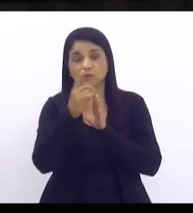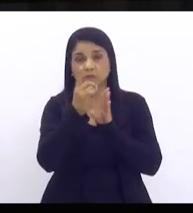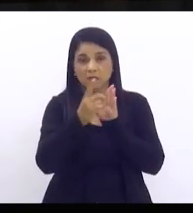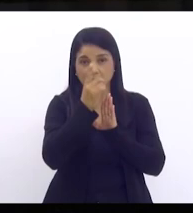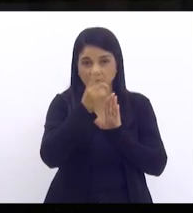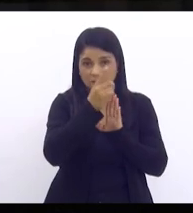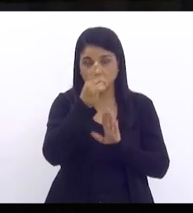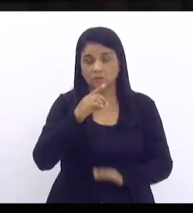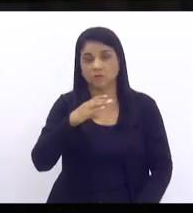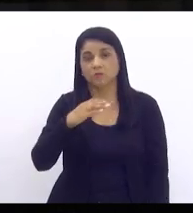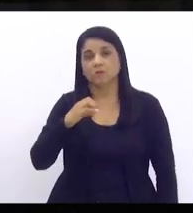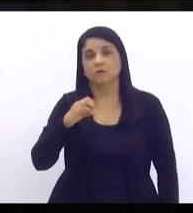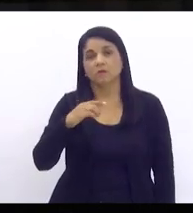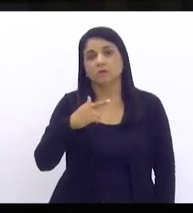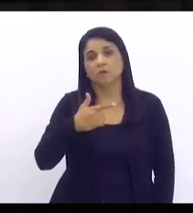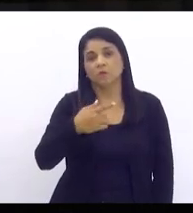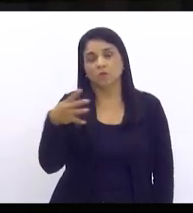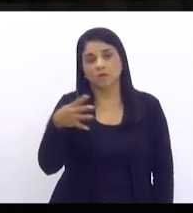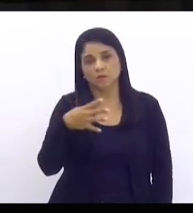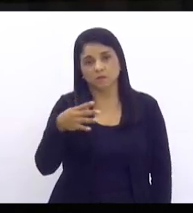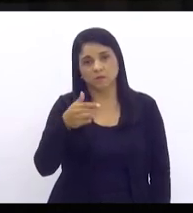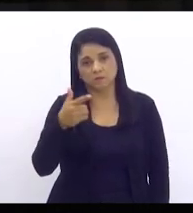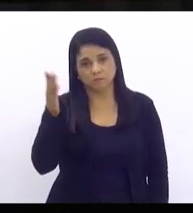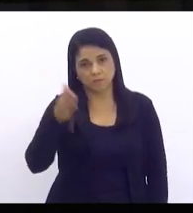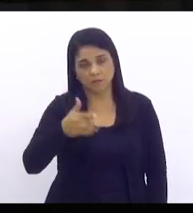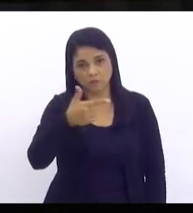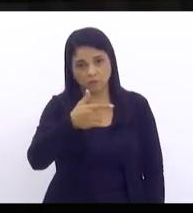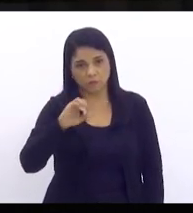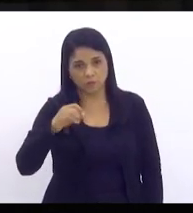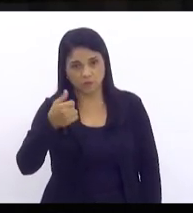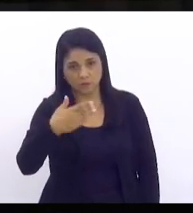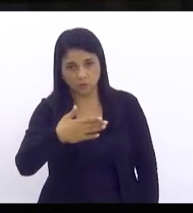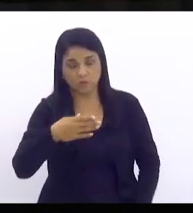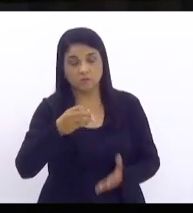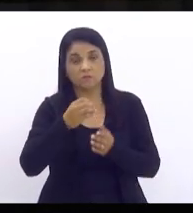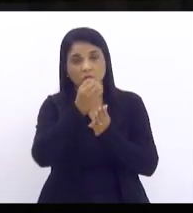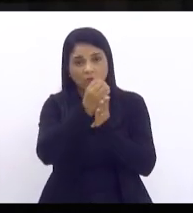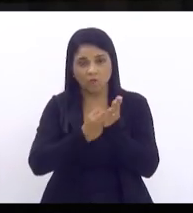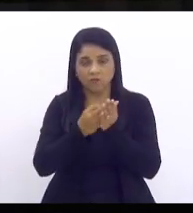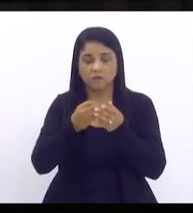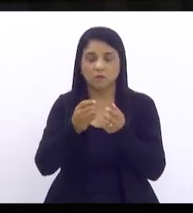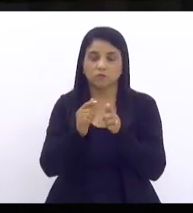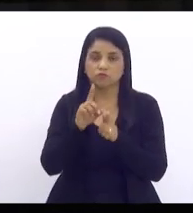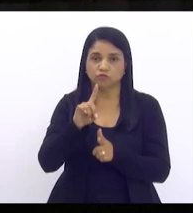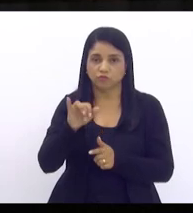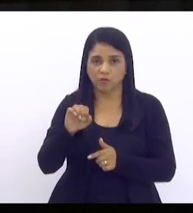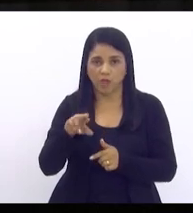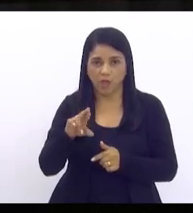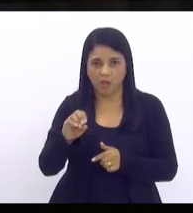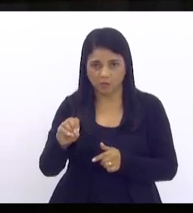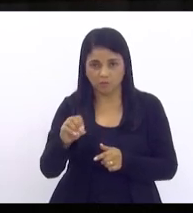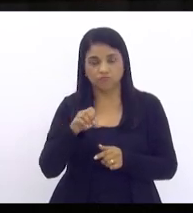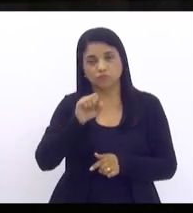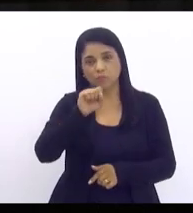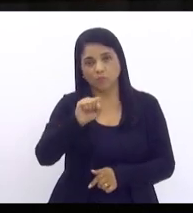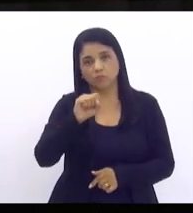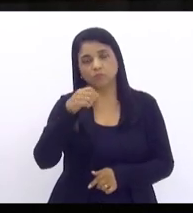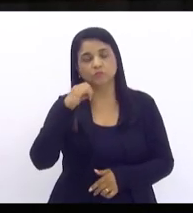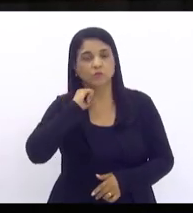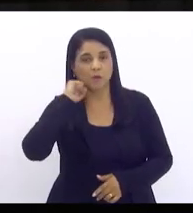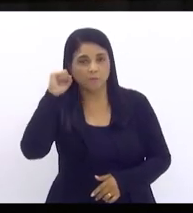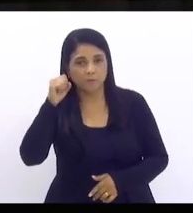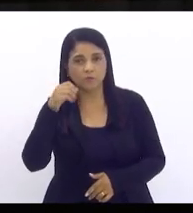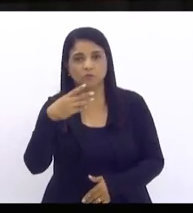44.716 de 2014, publicado no Diário Oficial no dia 8/4/2014. Os diretores